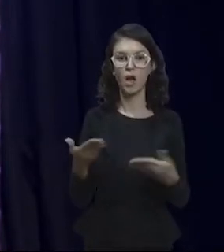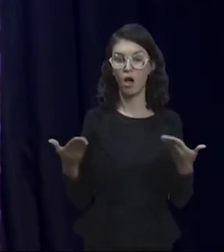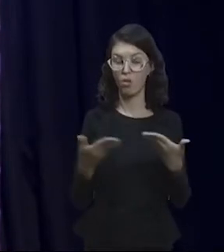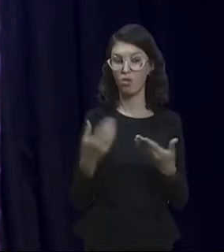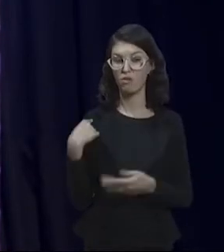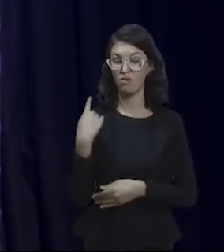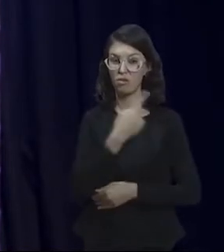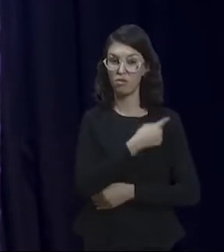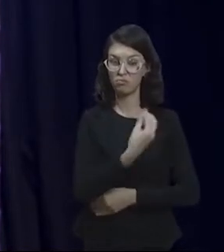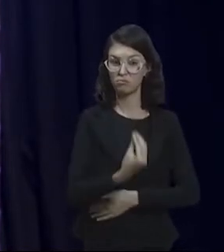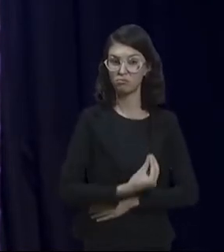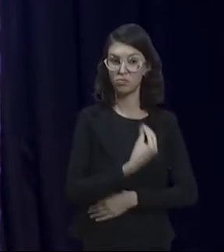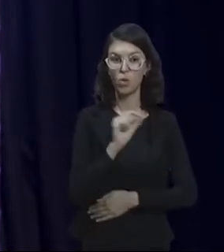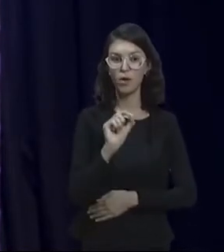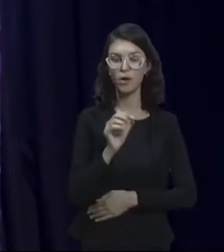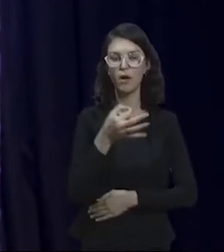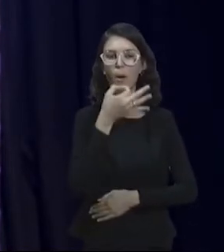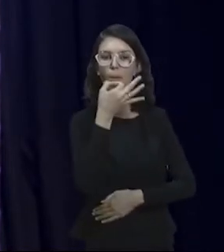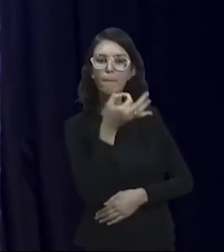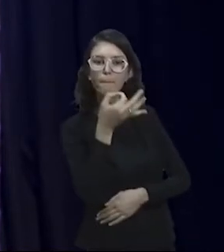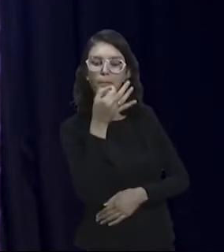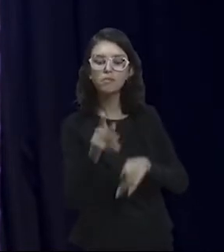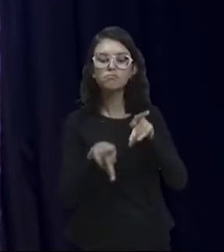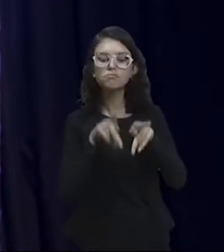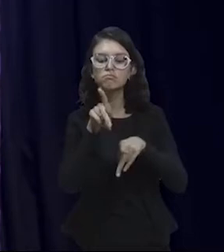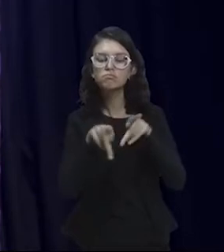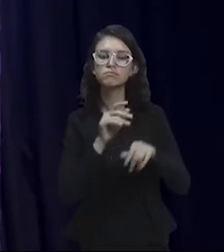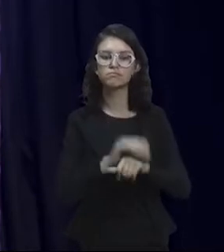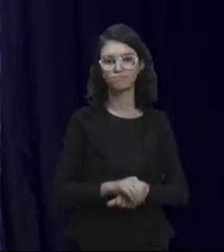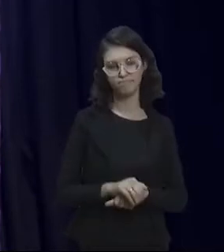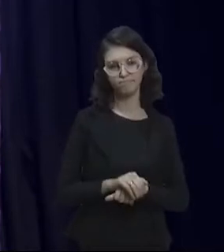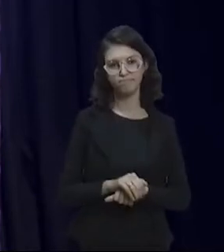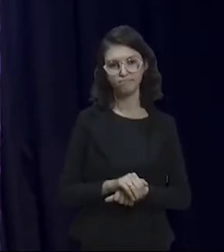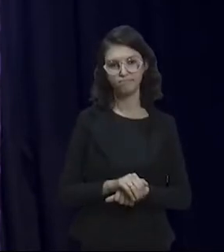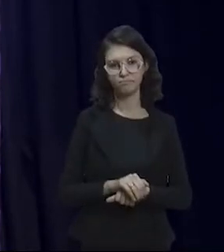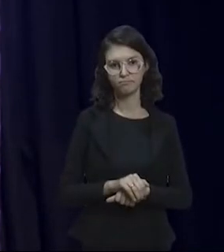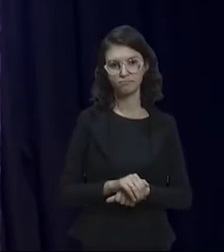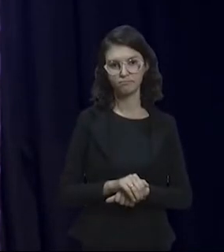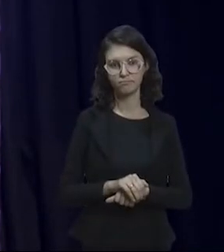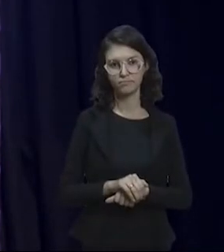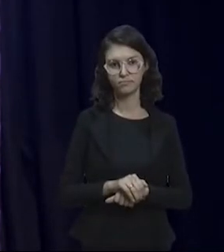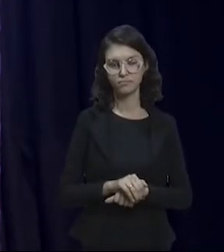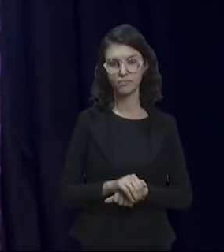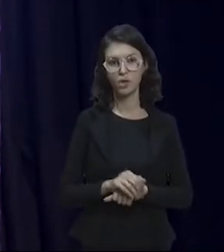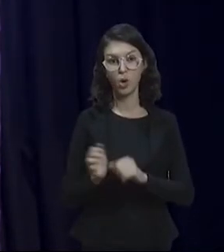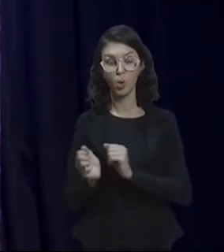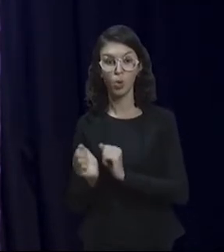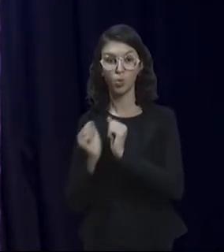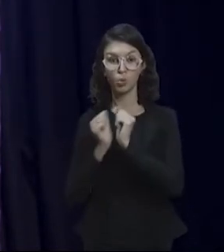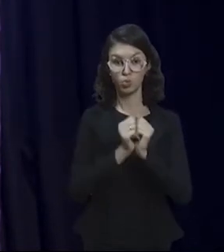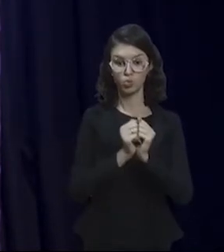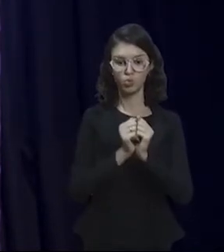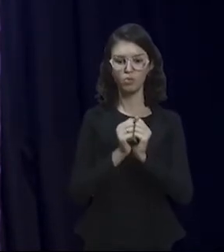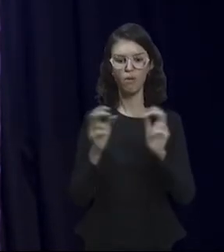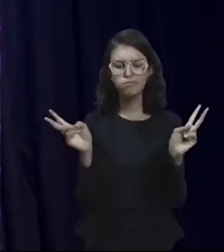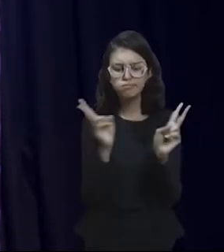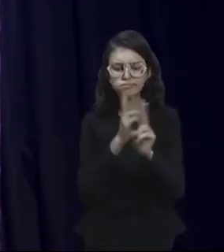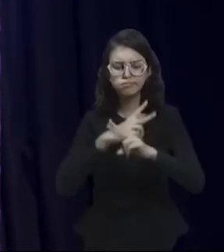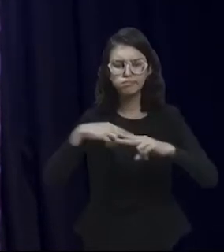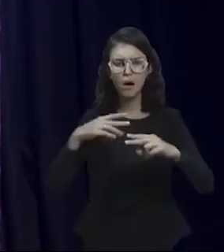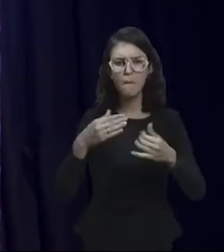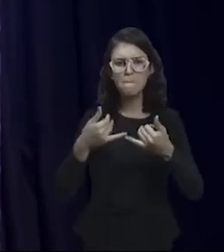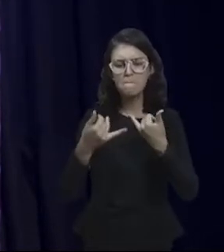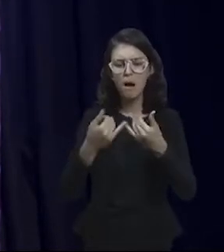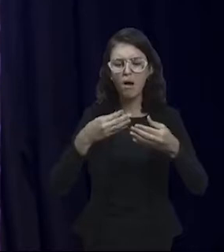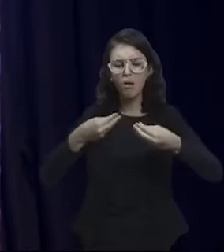negócio chamado opinião pública, que é absolutamente conjuntural e que se move com o vento. É